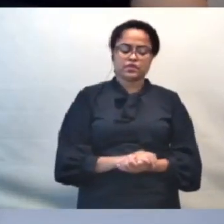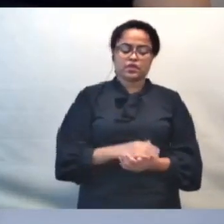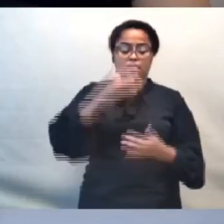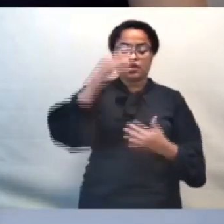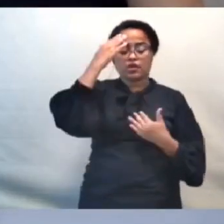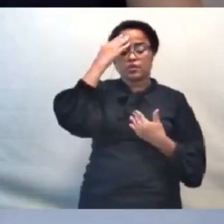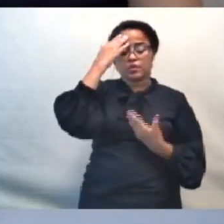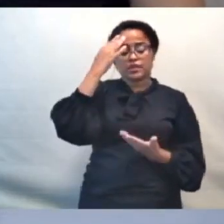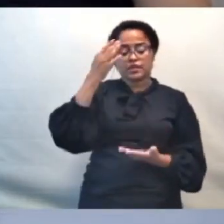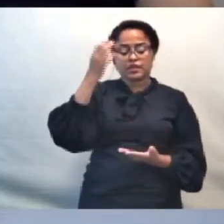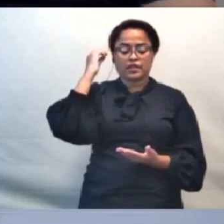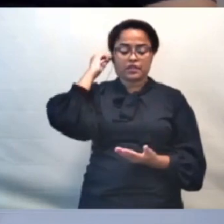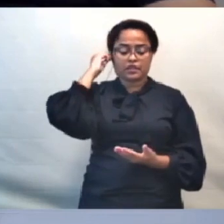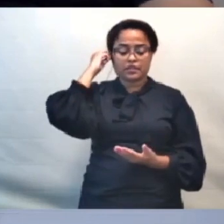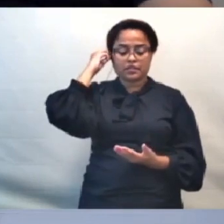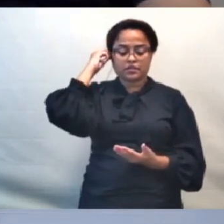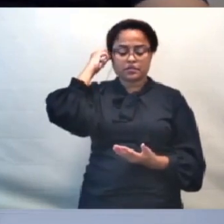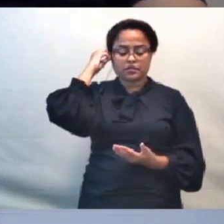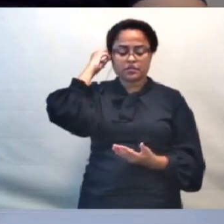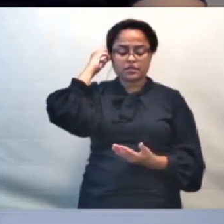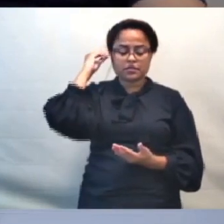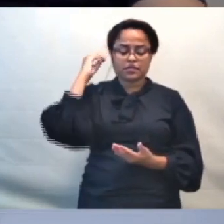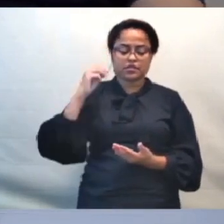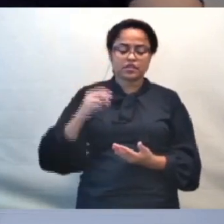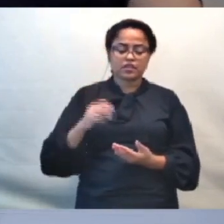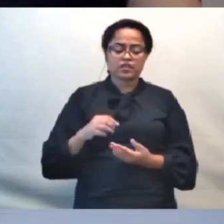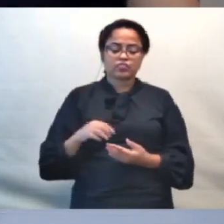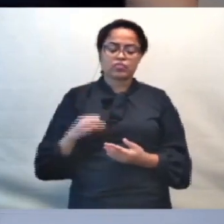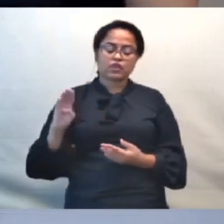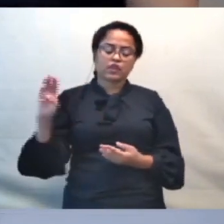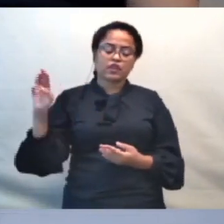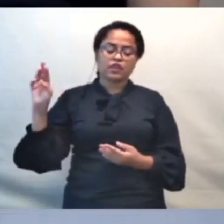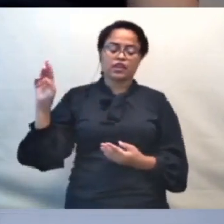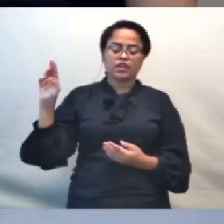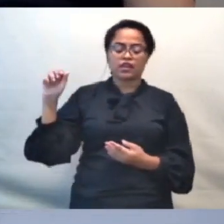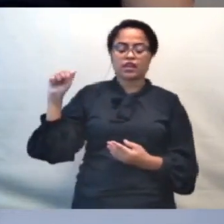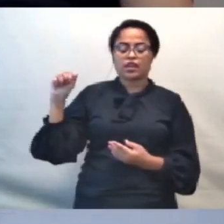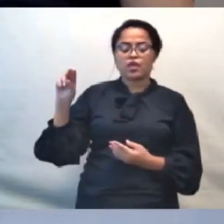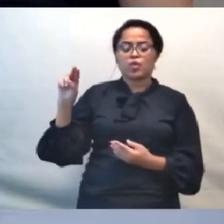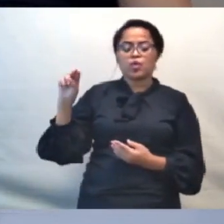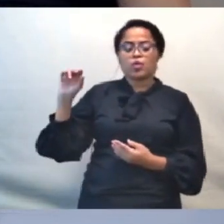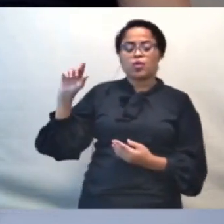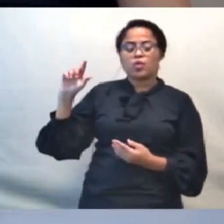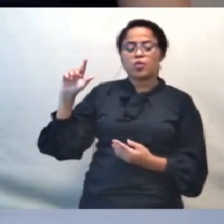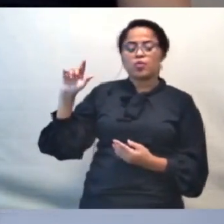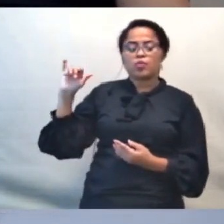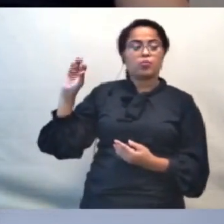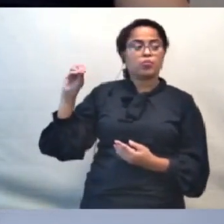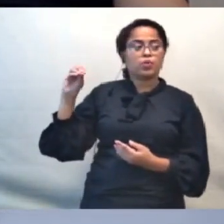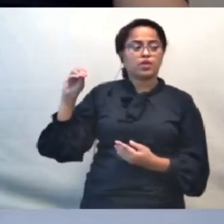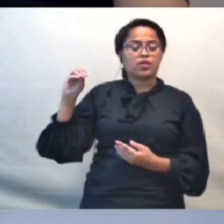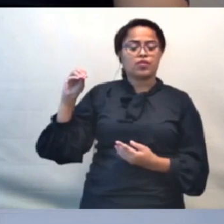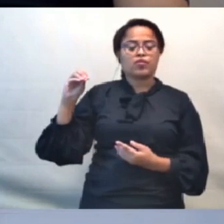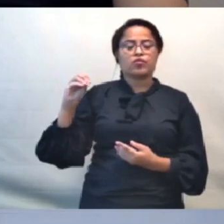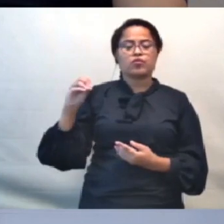Antes de eu passar para o Luiz, deixa eu passar para o Braulio, né, que ele faz a pergunta ali. Braulio, por gentileza, fica à